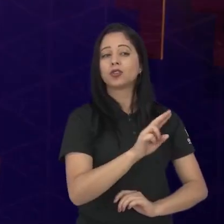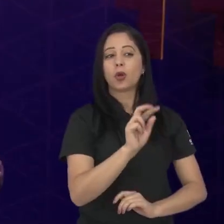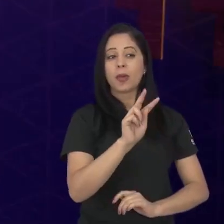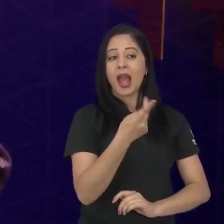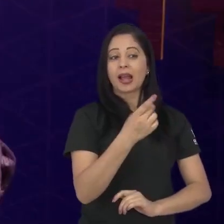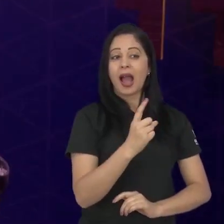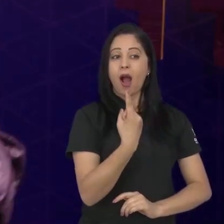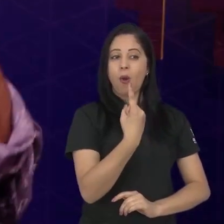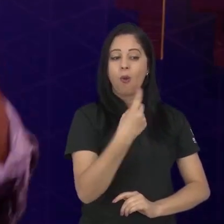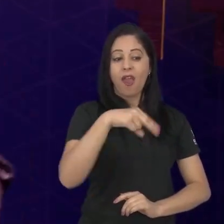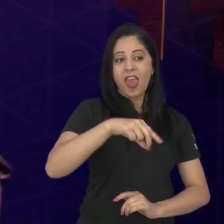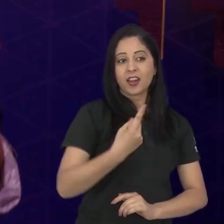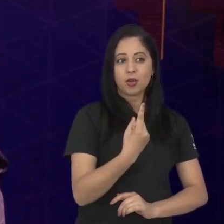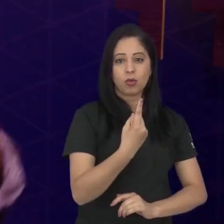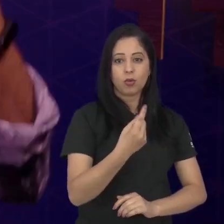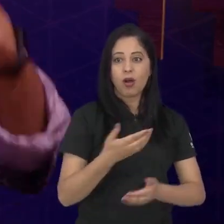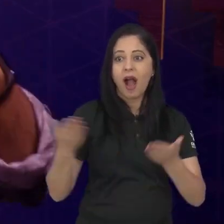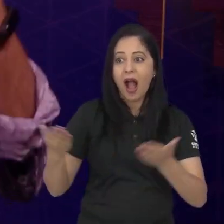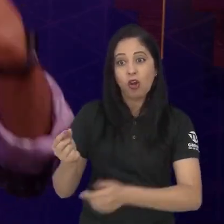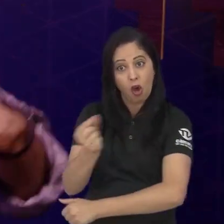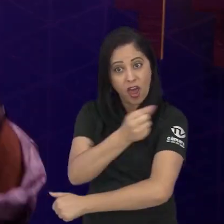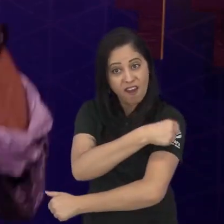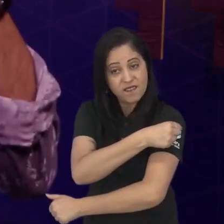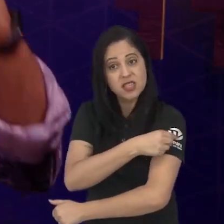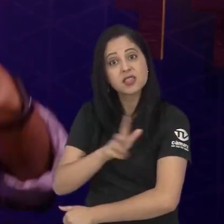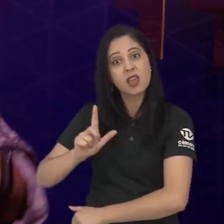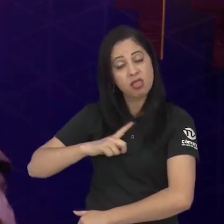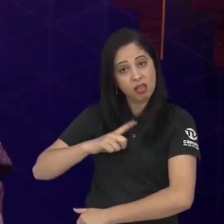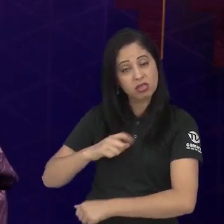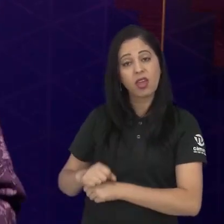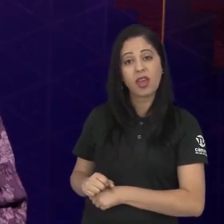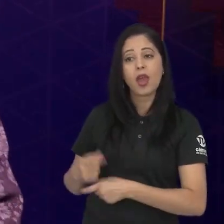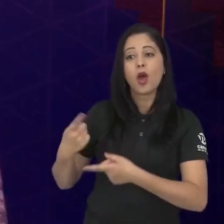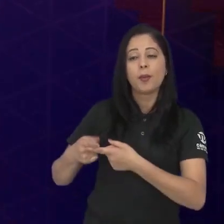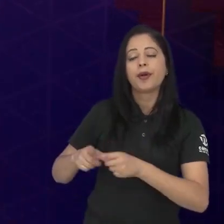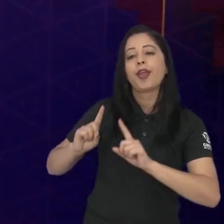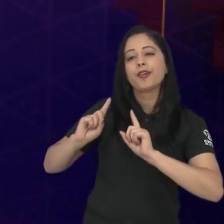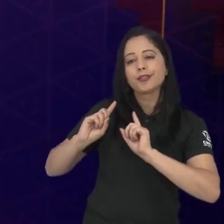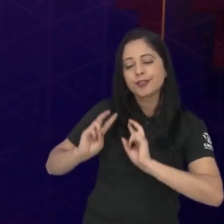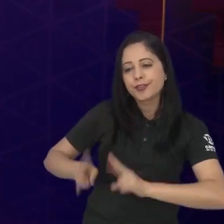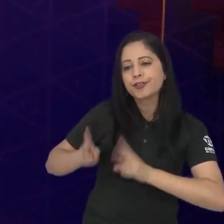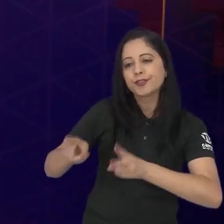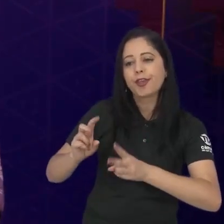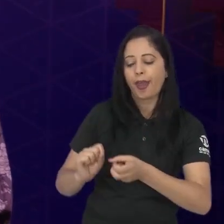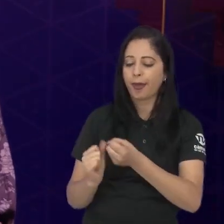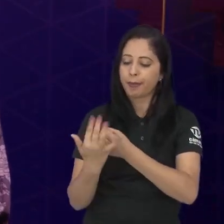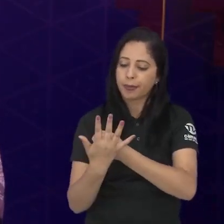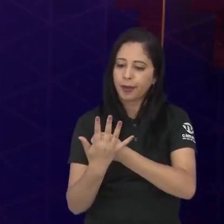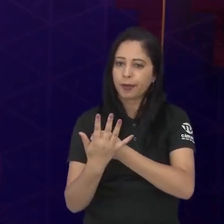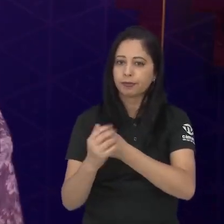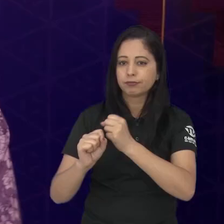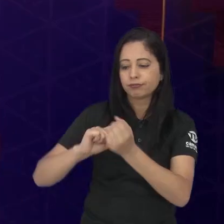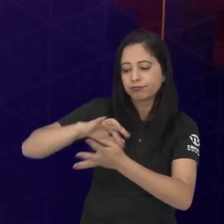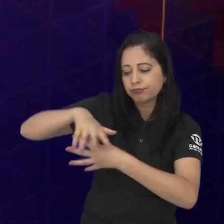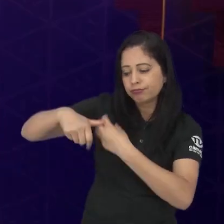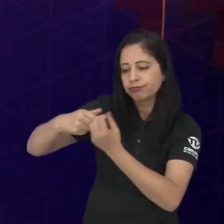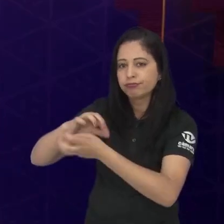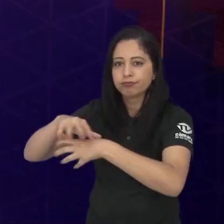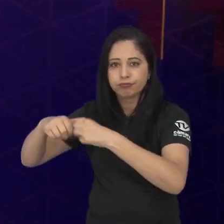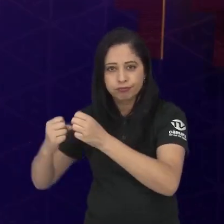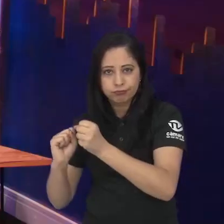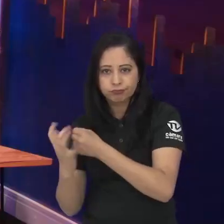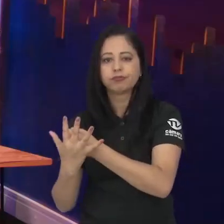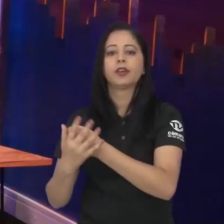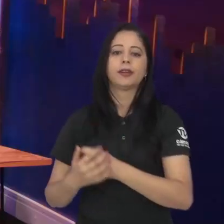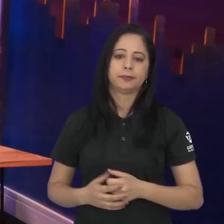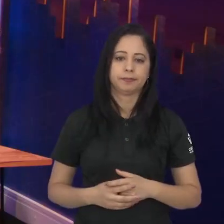vacina todo ano para H1N1, porque sempre tem uma variante nova, tal. A influenza, ela nunca foi embora. É um vírus